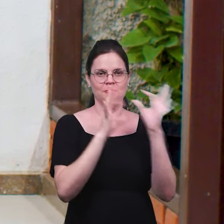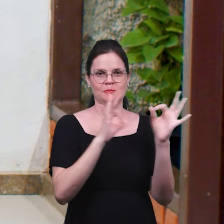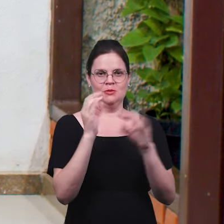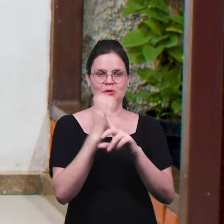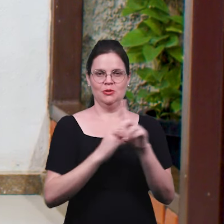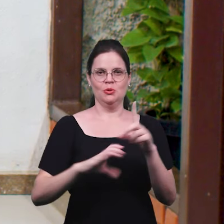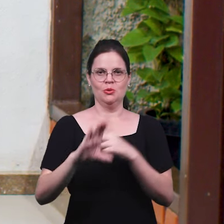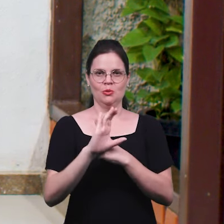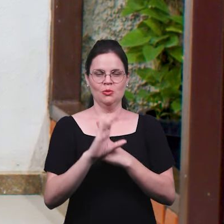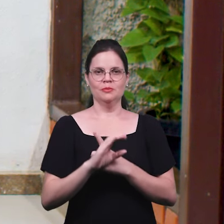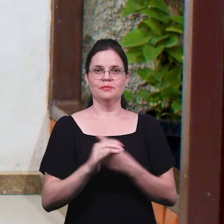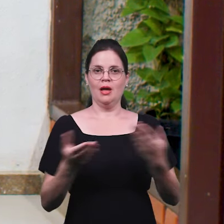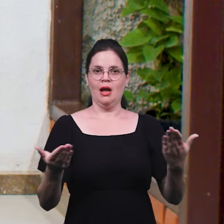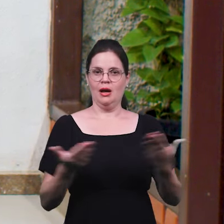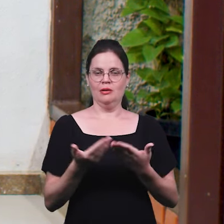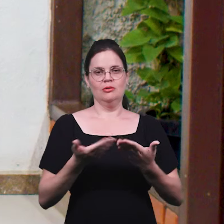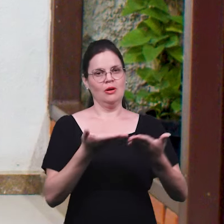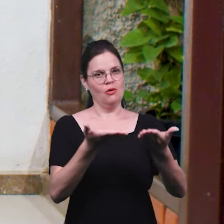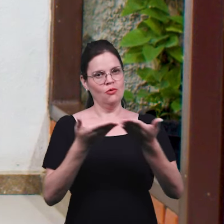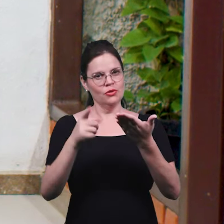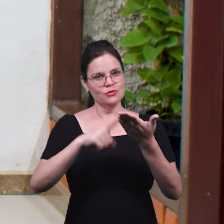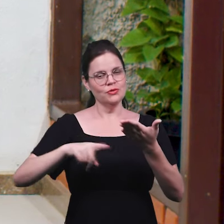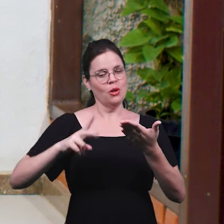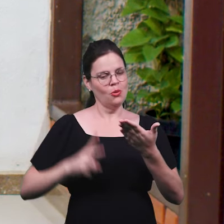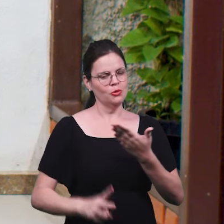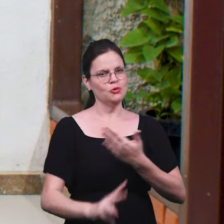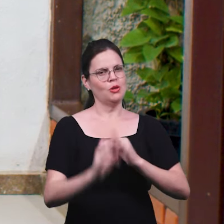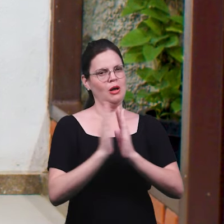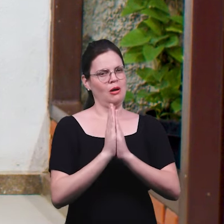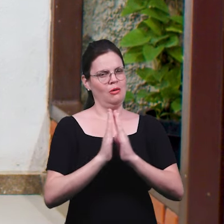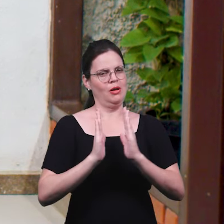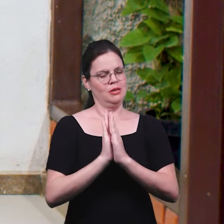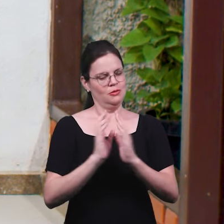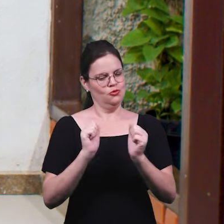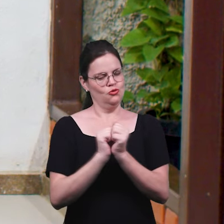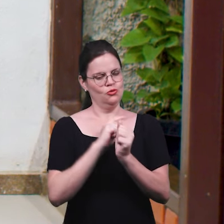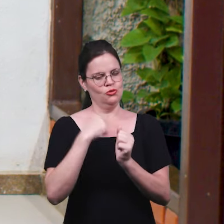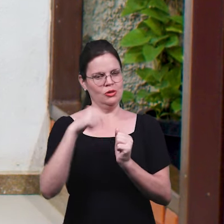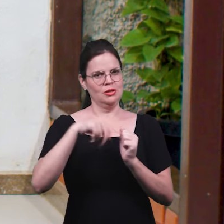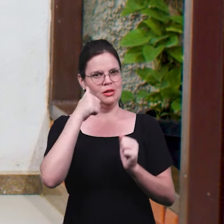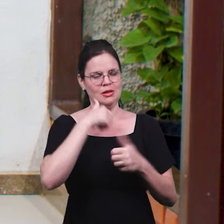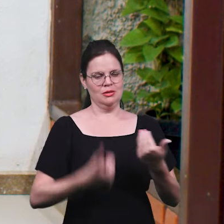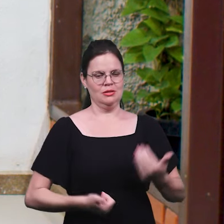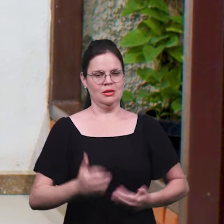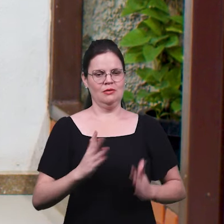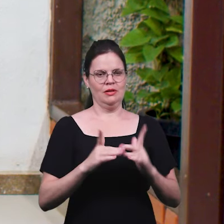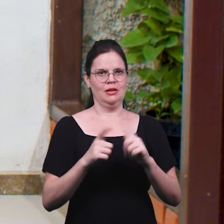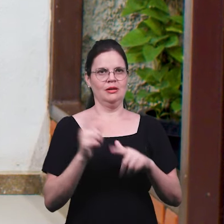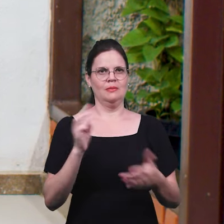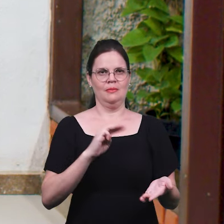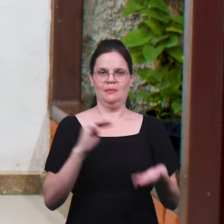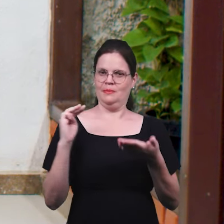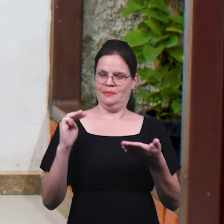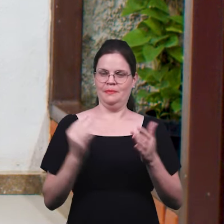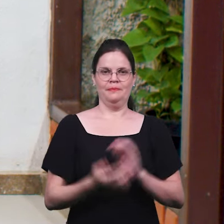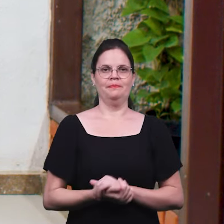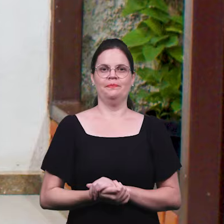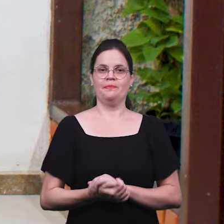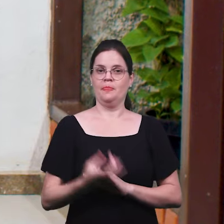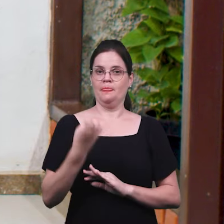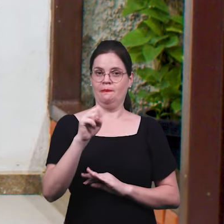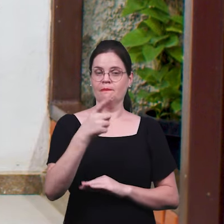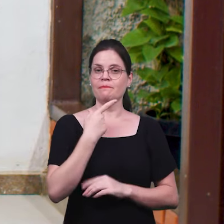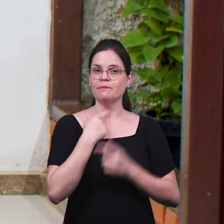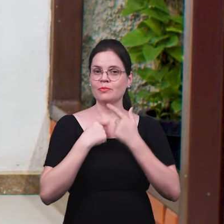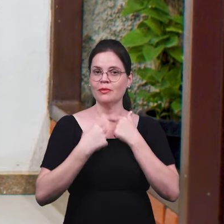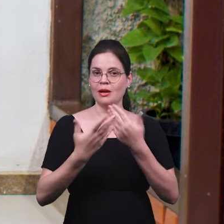que participaram deste culto. Fica aqui o nosso convite para permanecer em oração com as irmãs da Igreja Cristã